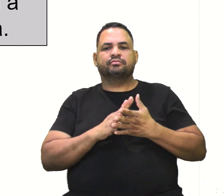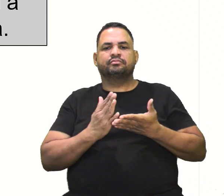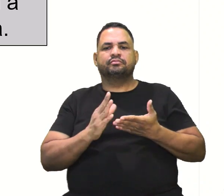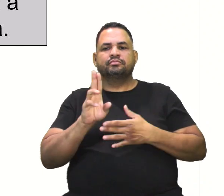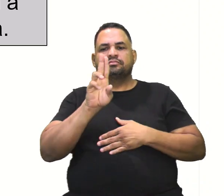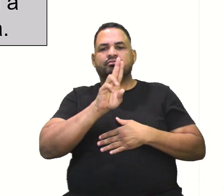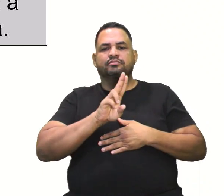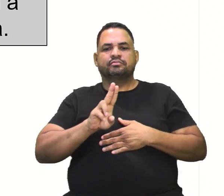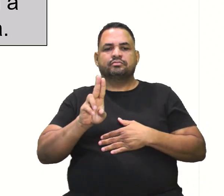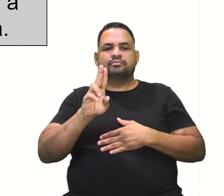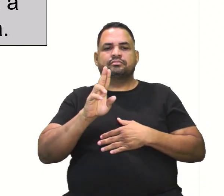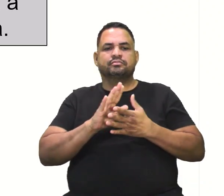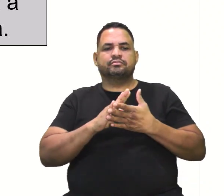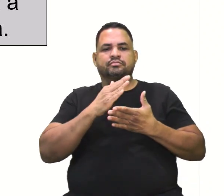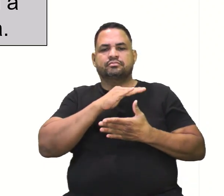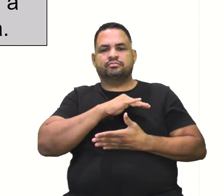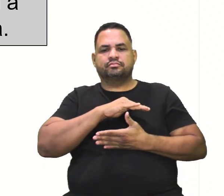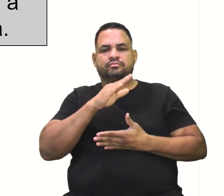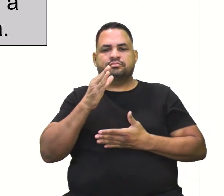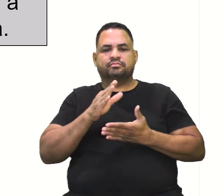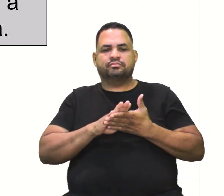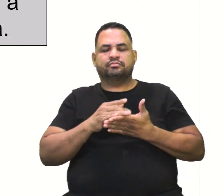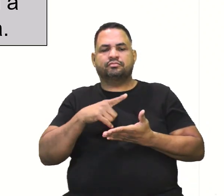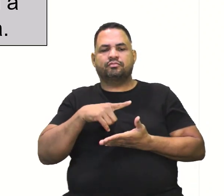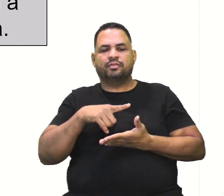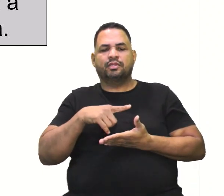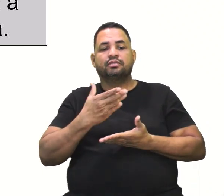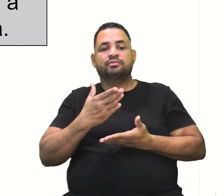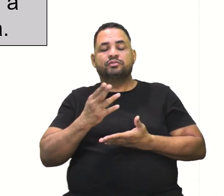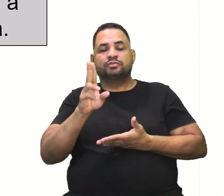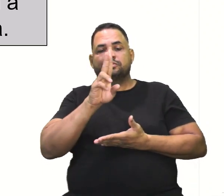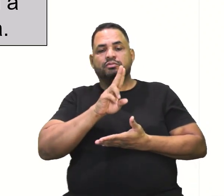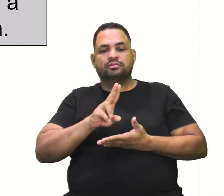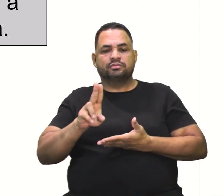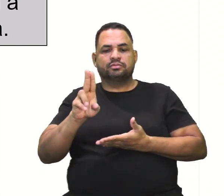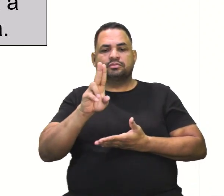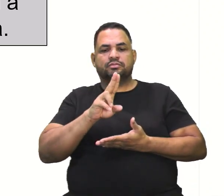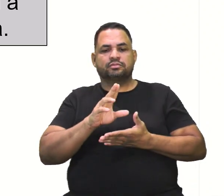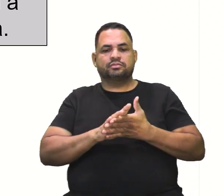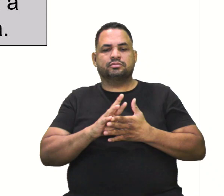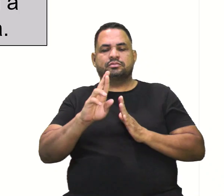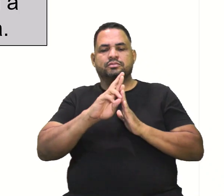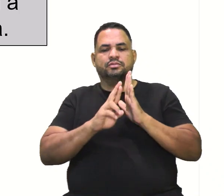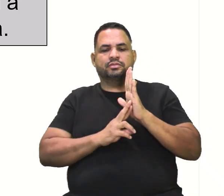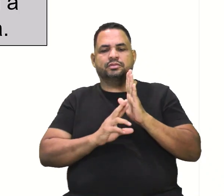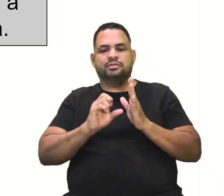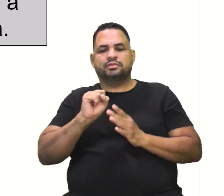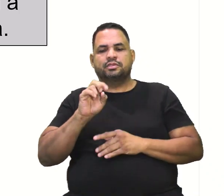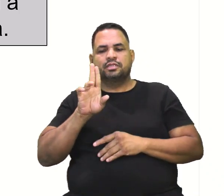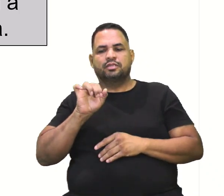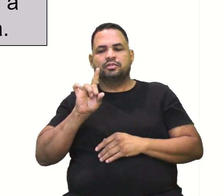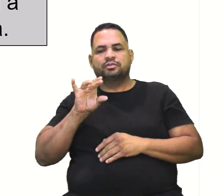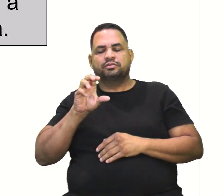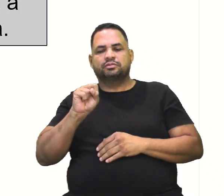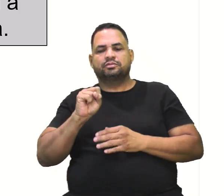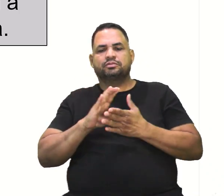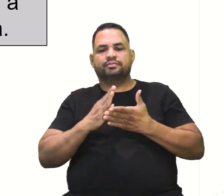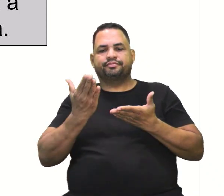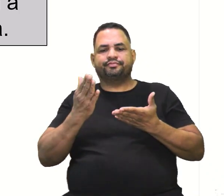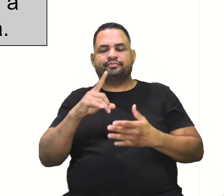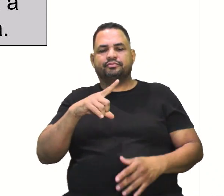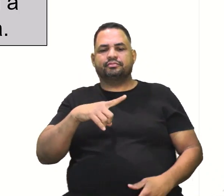gente vai usar o determinante da matriz, né? Então a gente usa a regra de Sarri. E aí vem